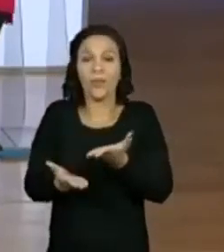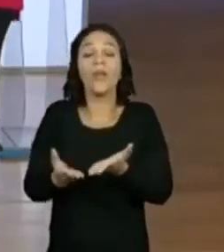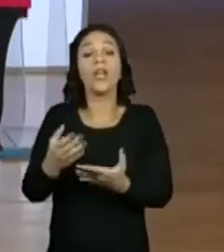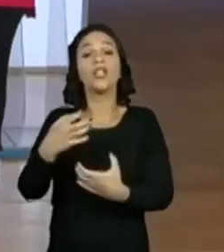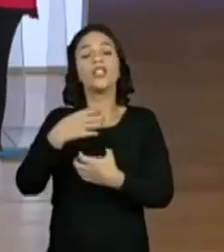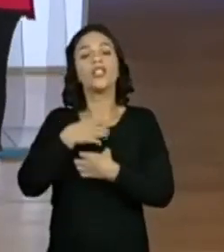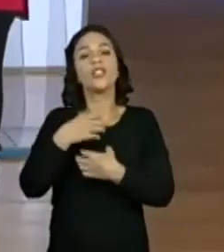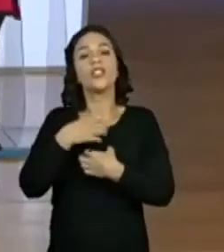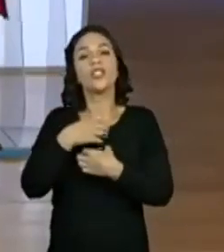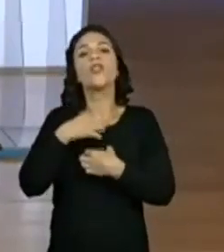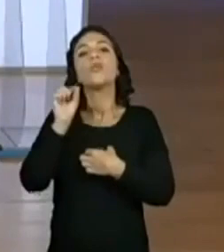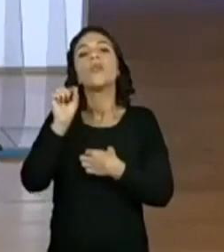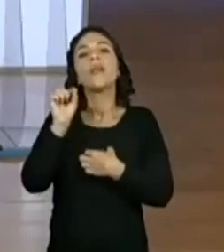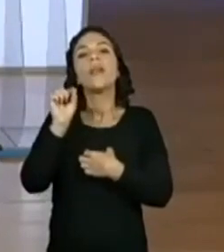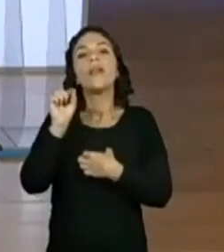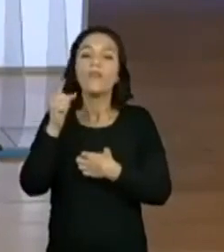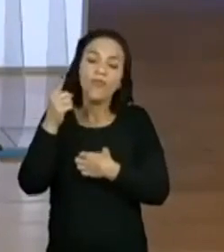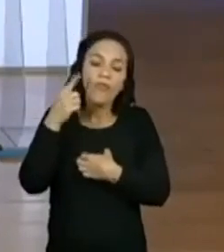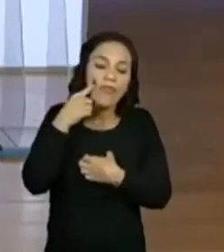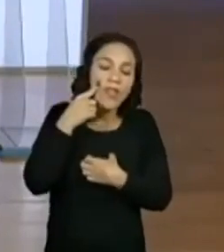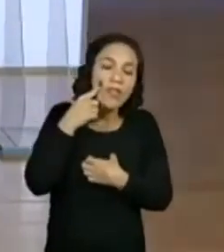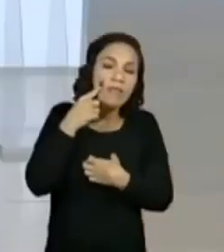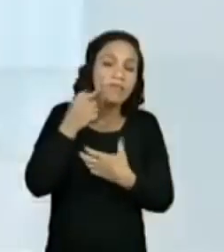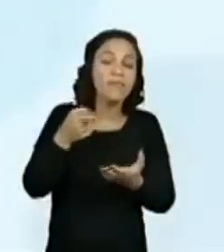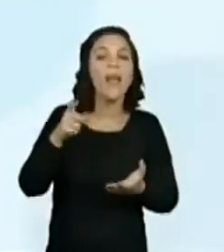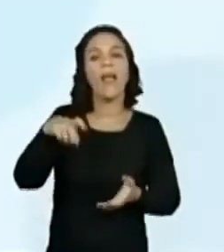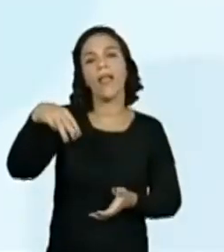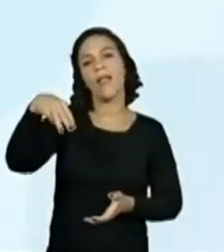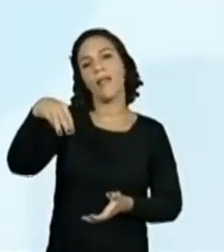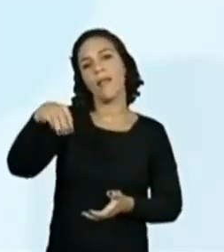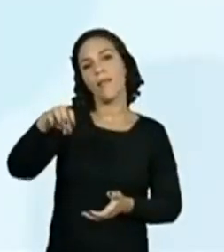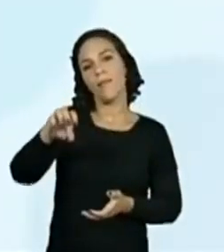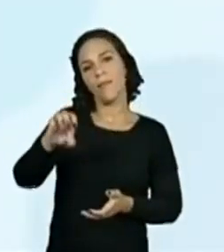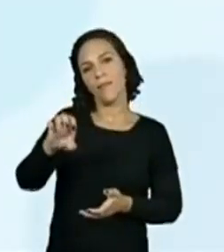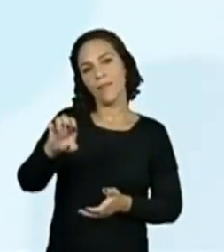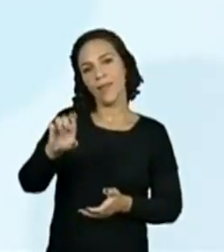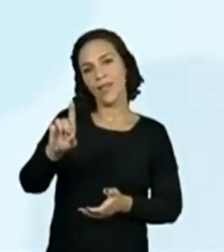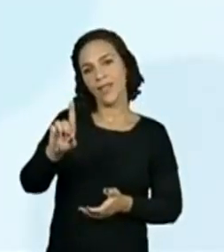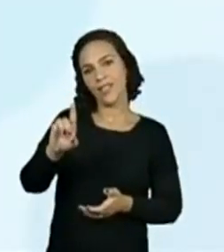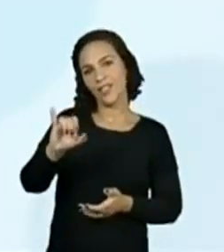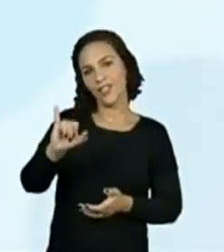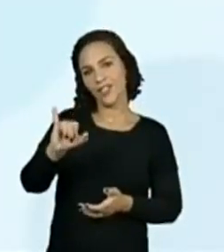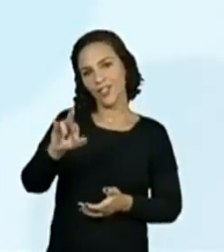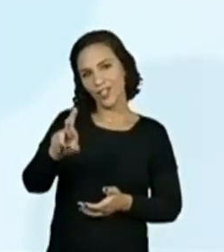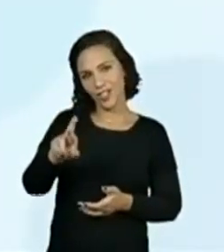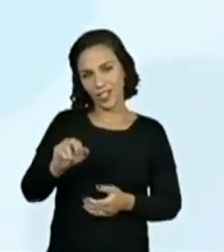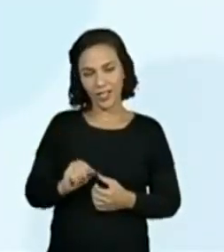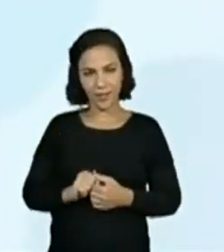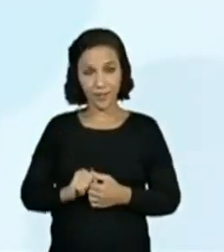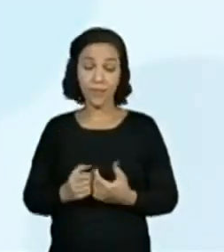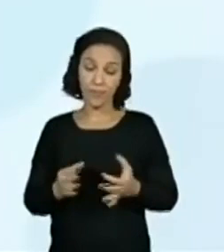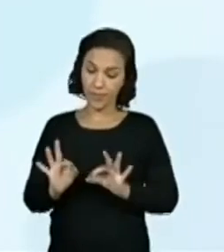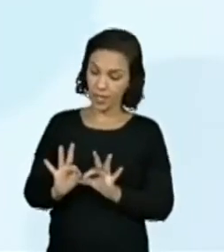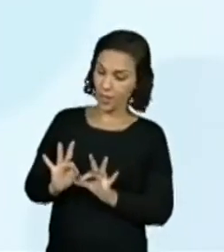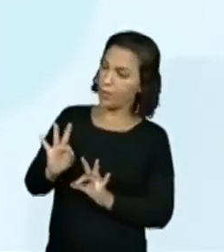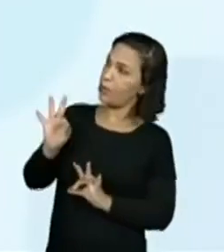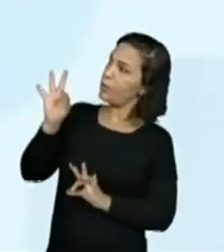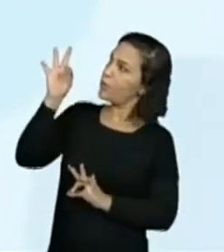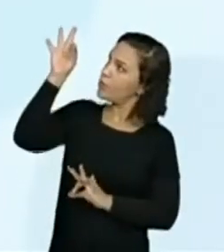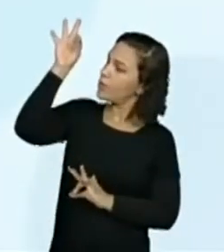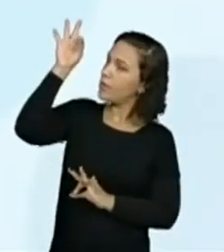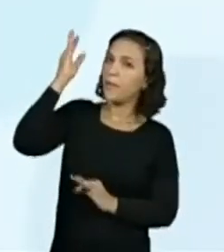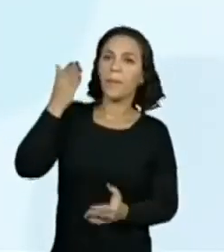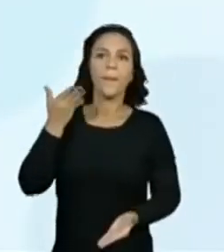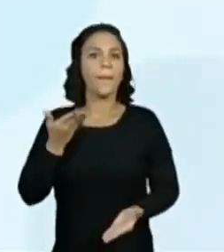Medir. medir. Então, além de quantificar, os números servem também para medir, seja altura,